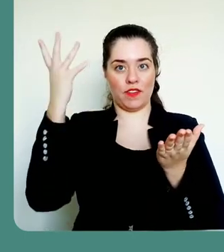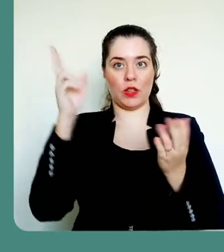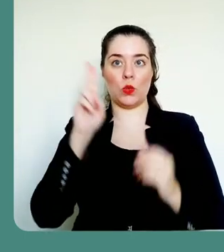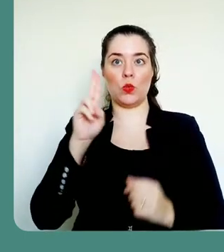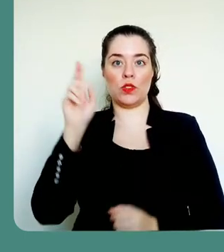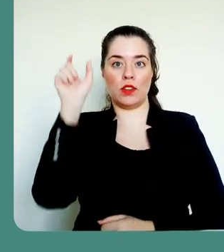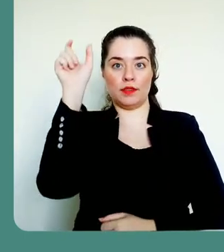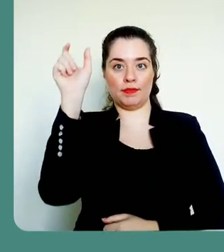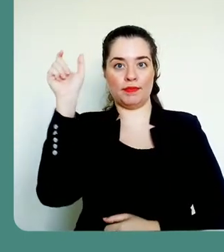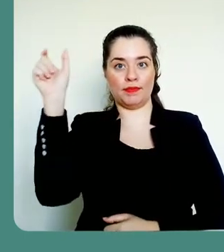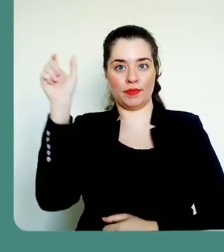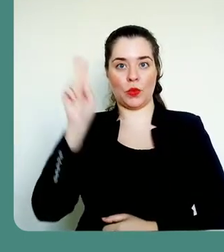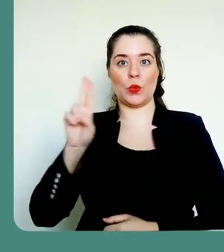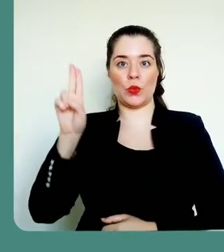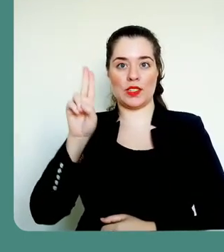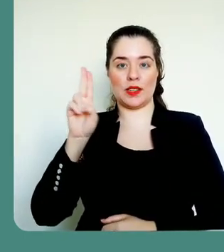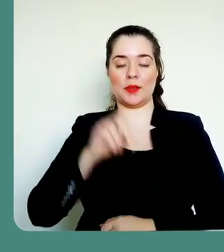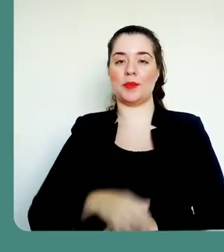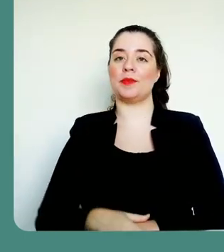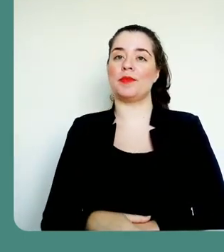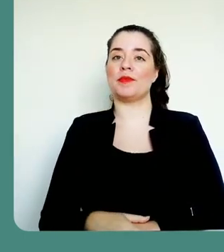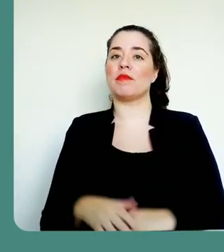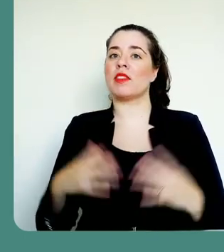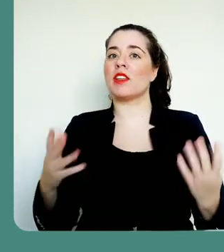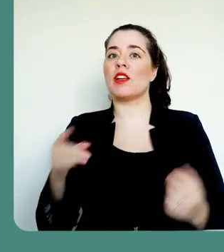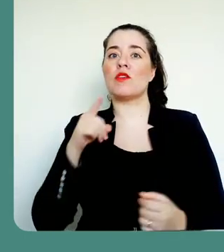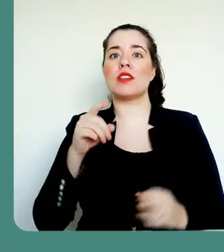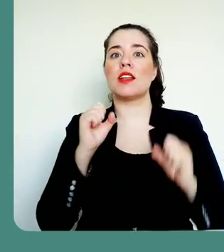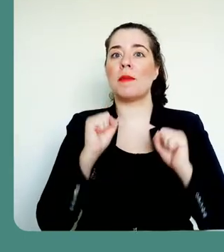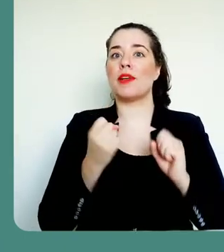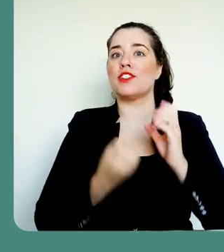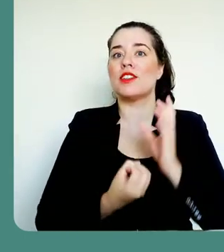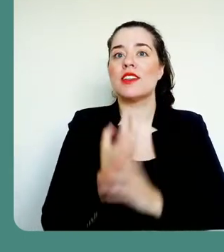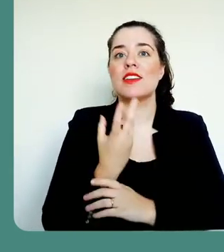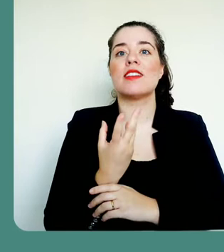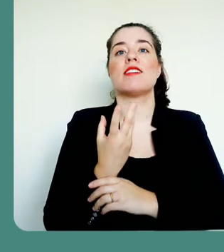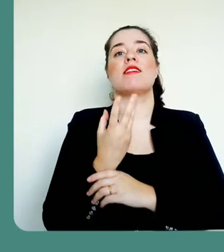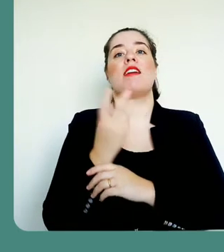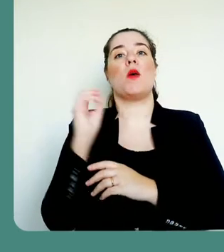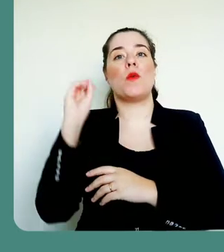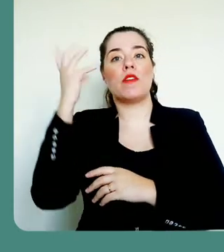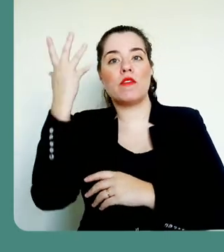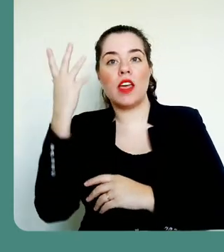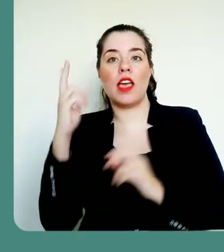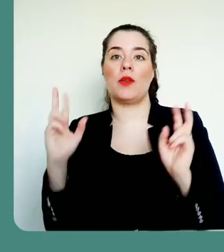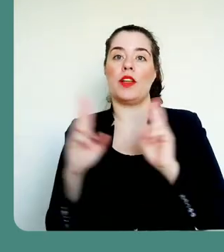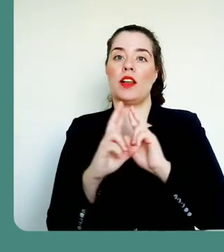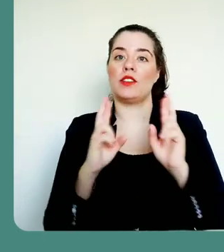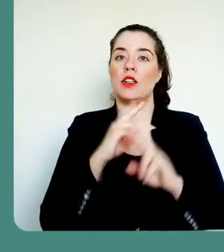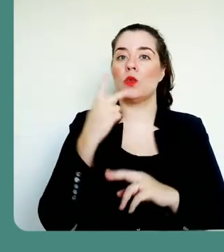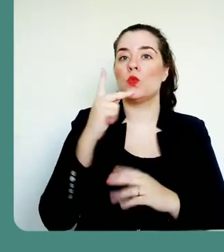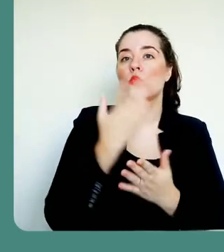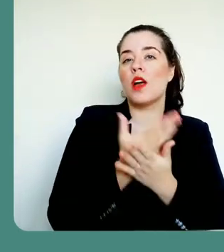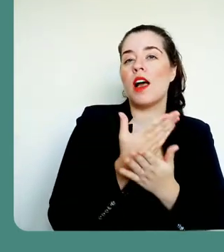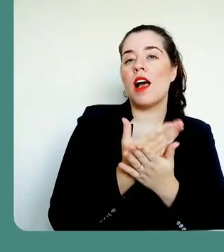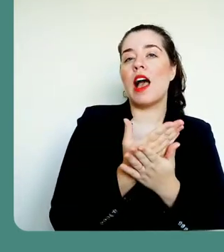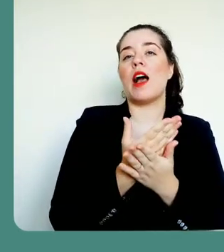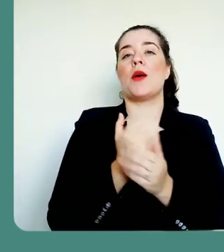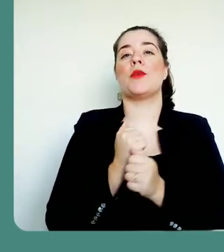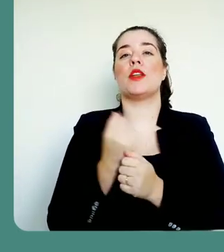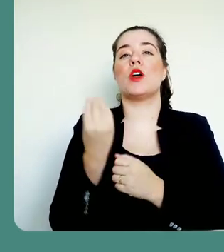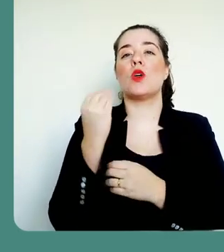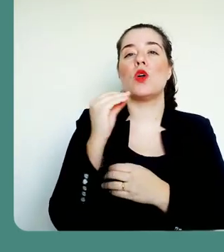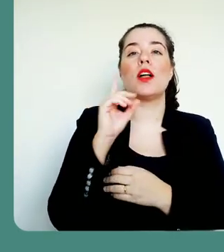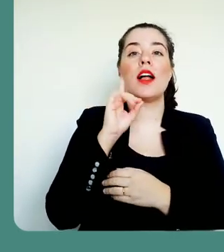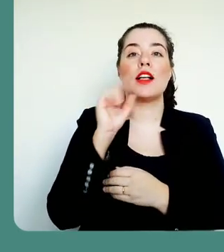evento, utilizando estes dois botões laterais. Então, você pode criar um evento relacionado à sua aula, colocar